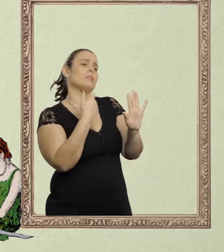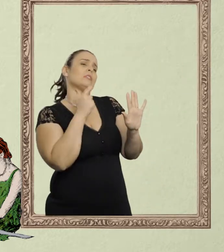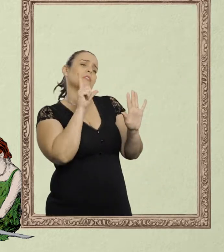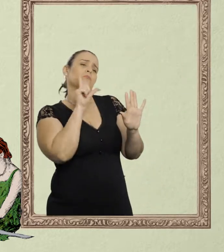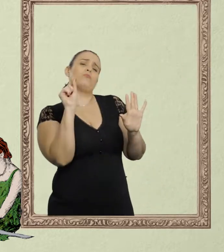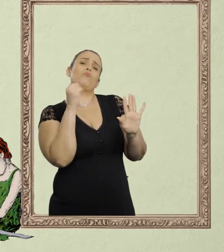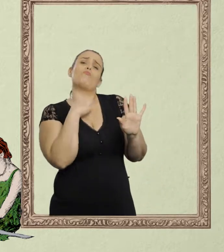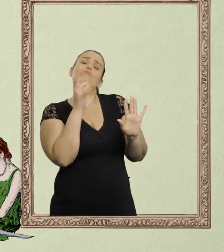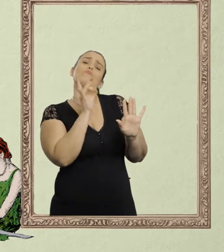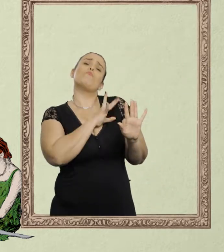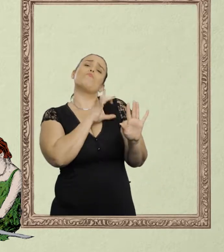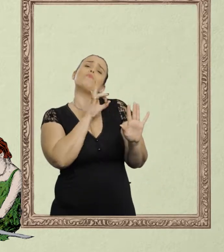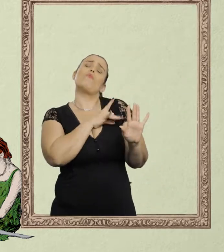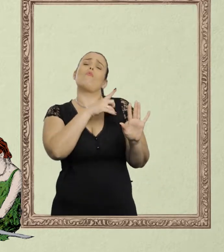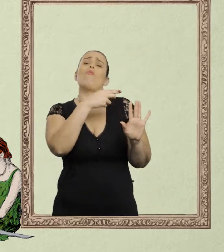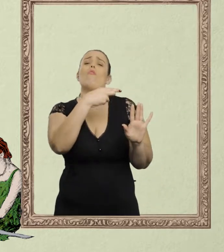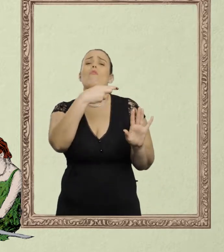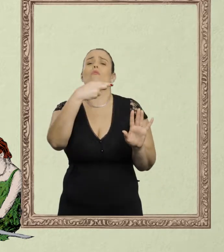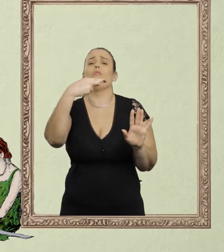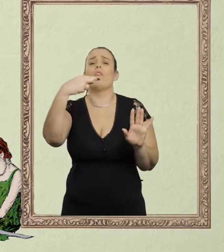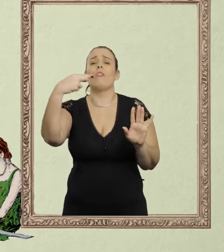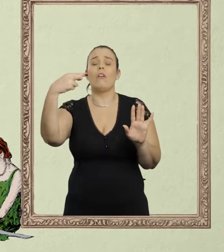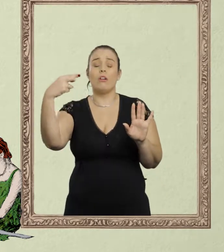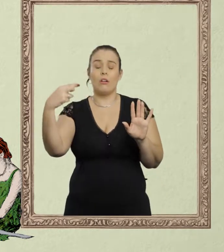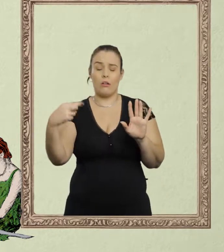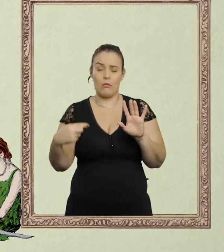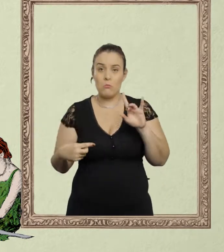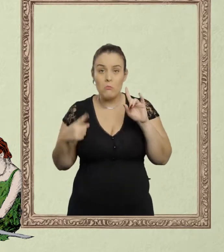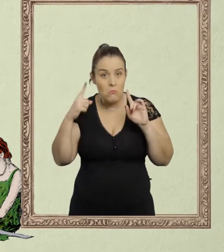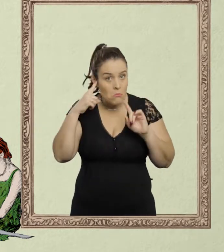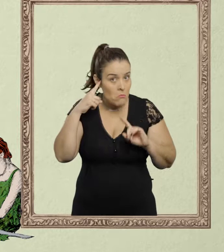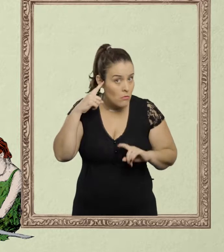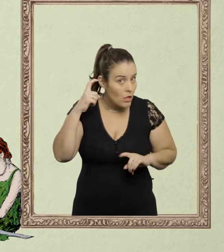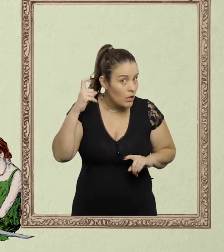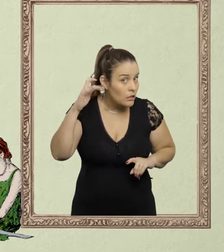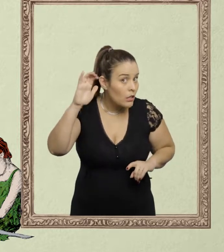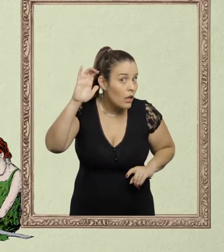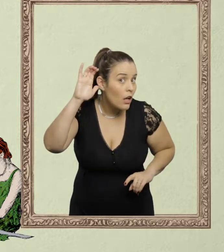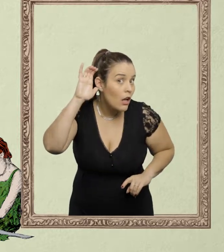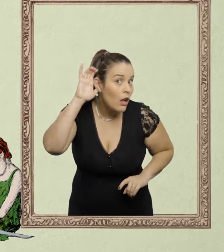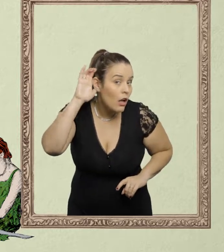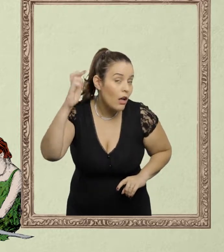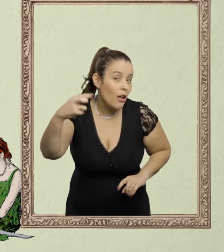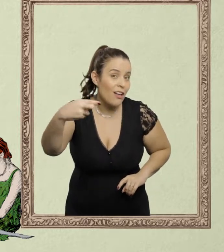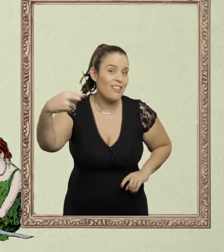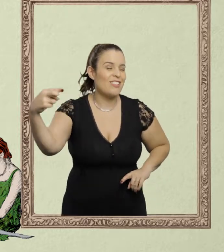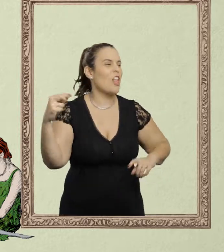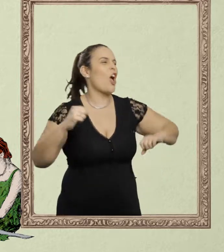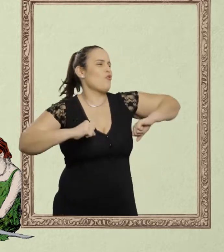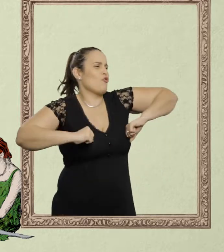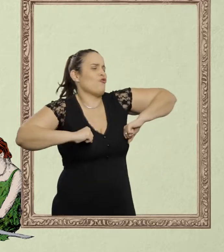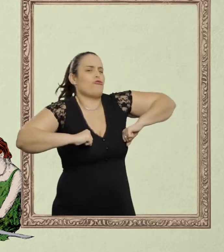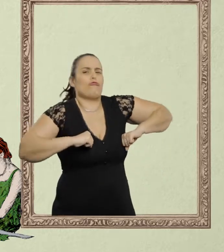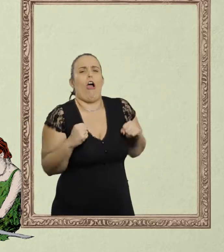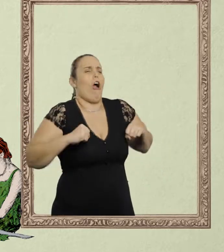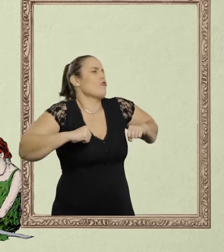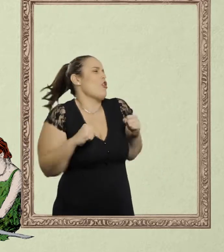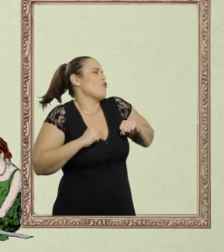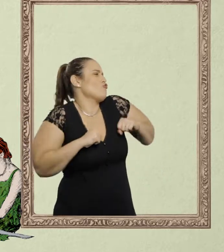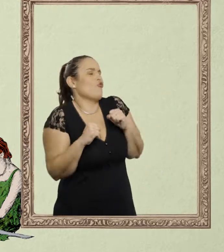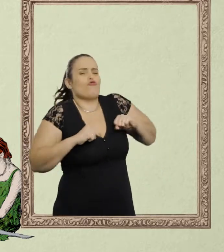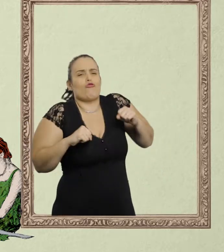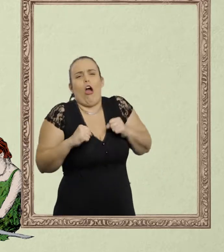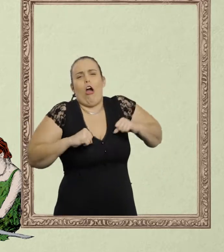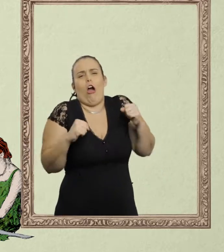com muito medo do Peter." Os meninos ouviram um som. Era Peter, fazendo cocoricó que nem